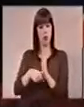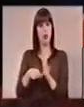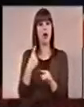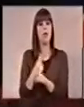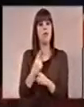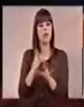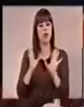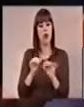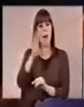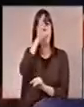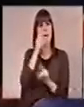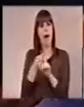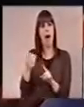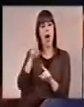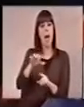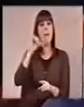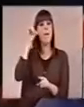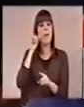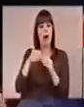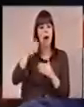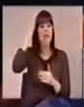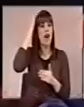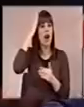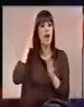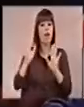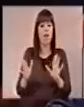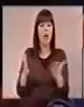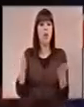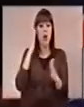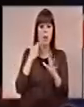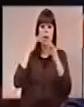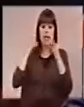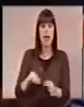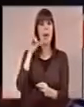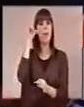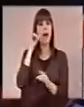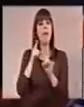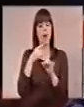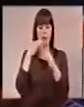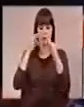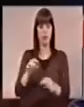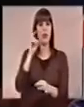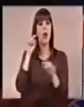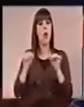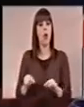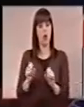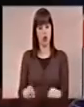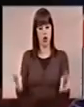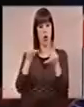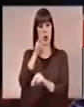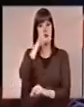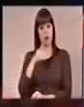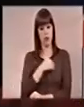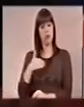também já foi do ministro anterior, ainda não tem prazo previsto, nem sequer números certos. Mas foi uma das garantias dadas hoje pelo novo ministro